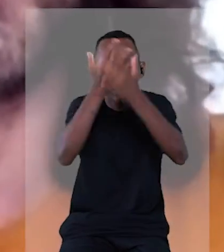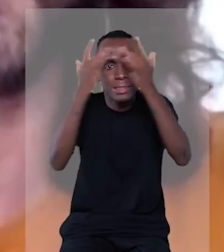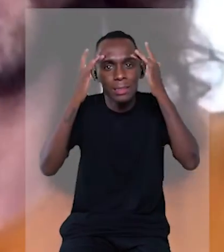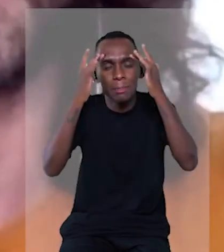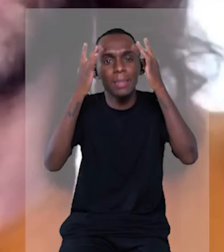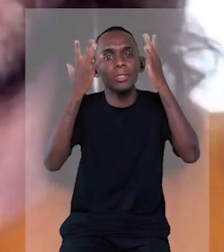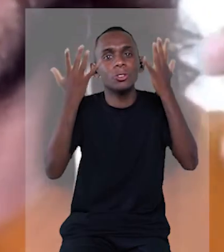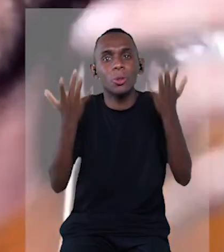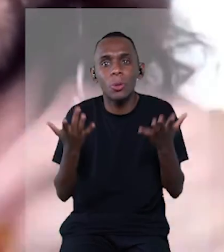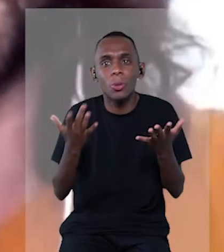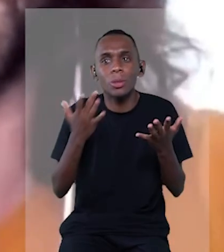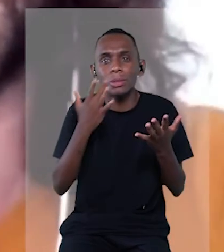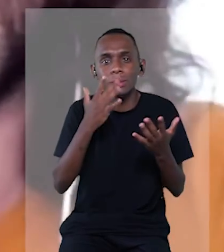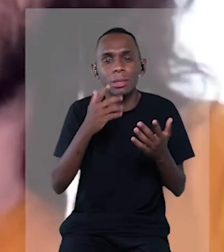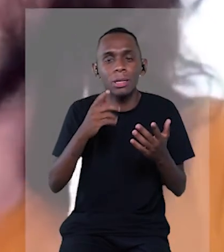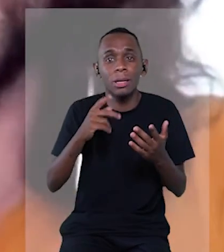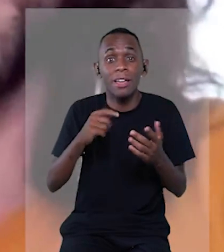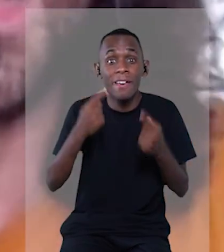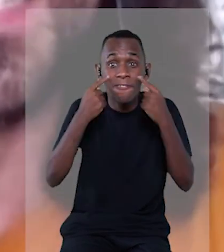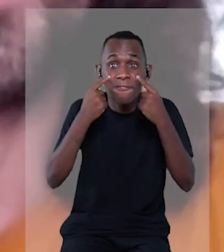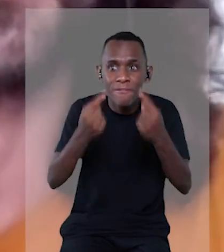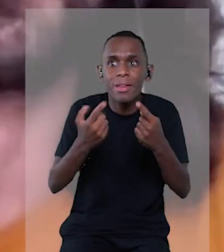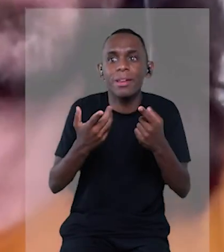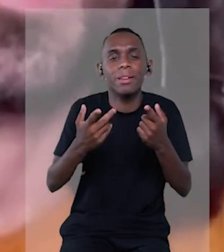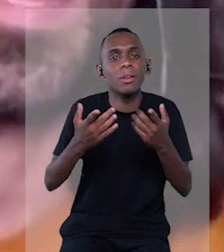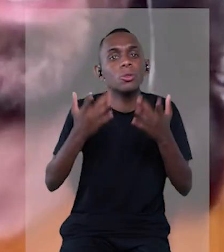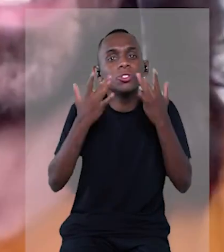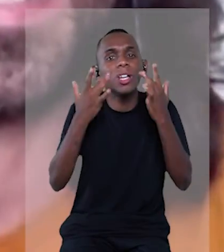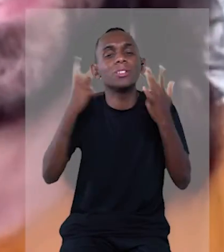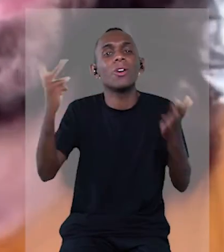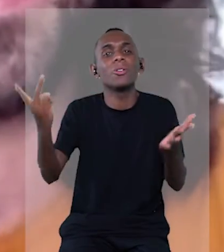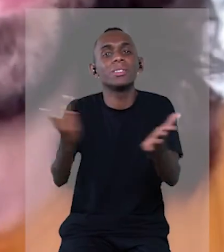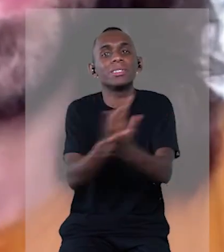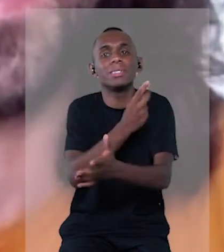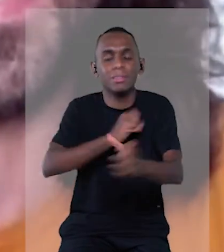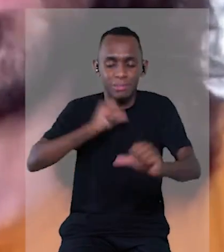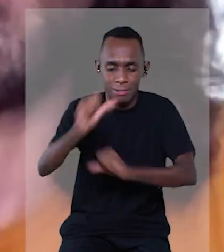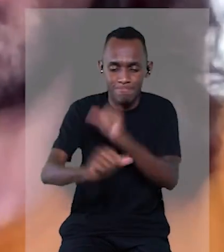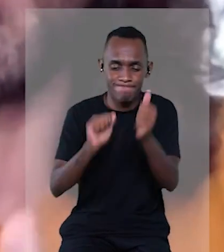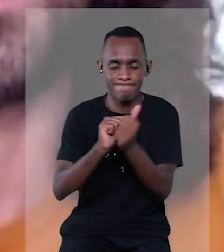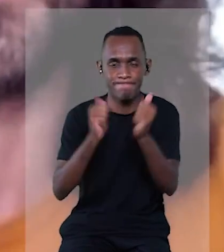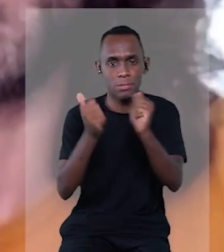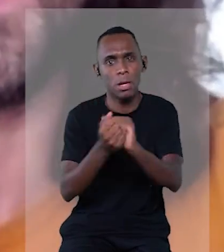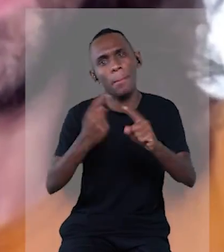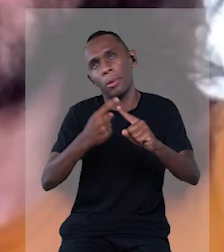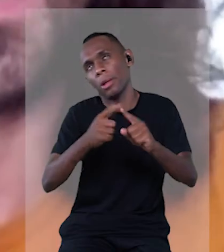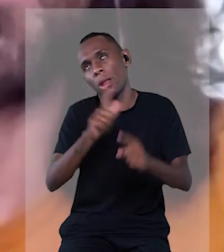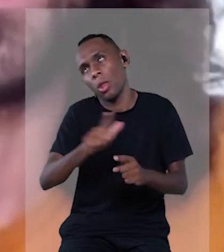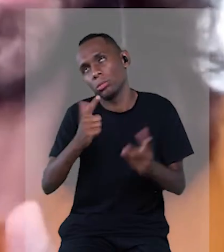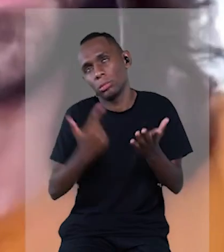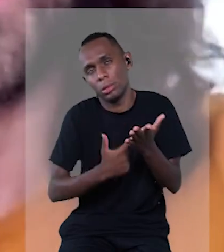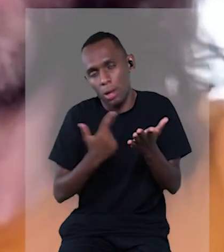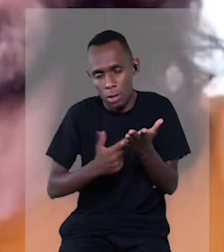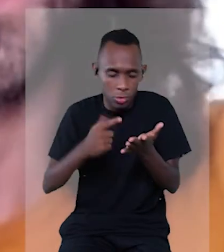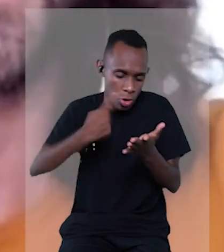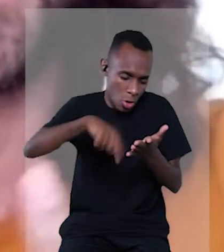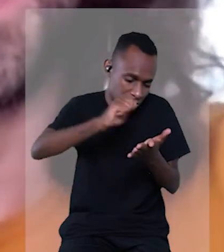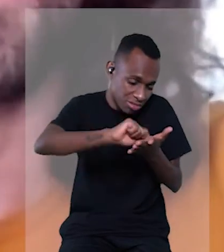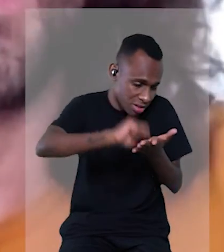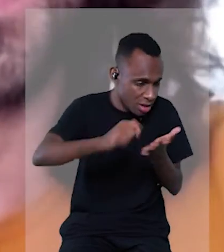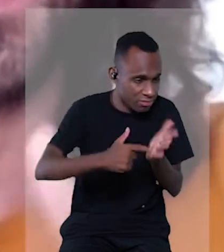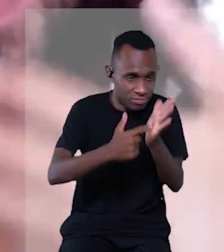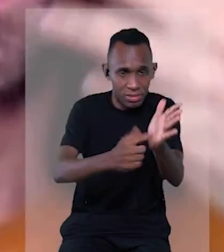montado, sendo dito pela a personificação das personagens, né? Que é um pouco acontece no cinema, né? Porque na literatura